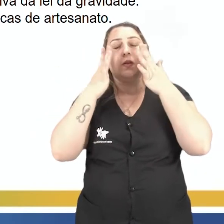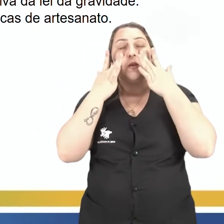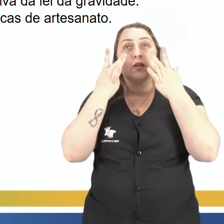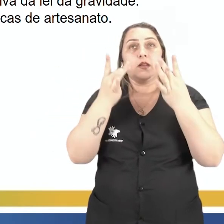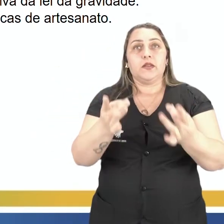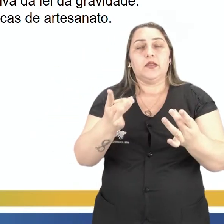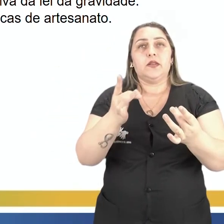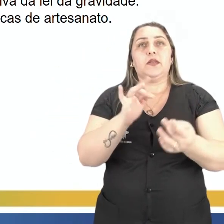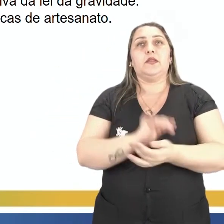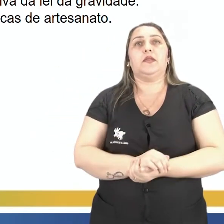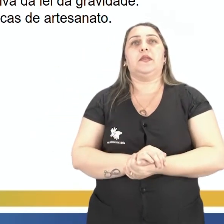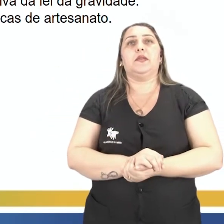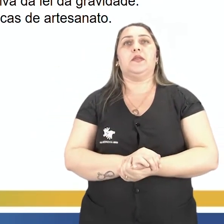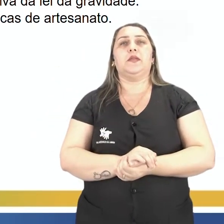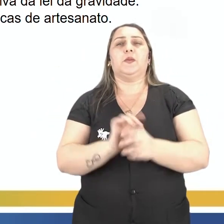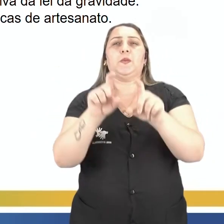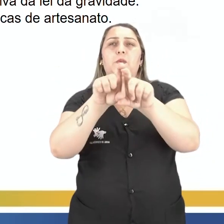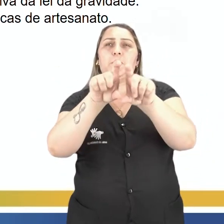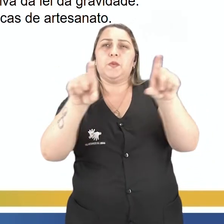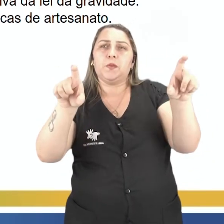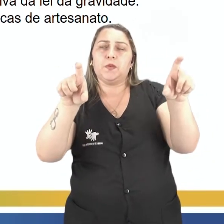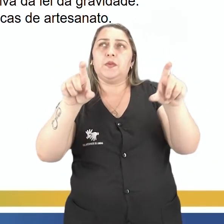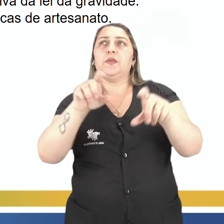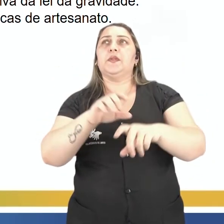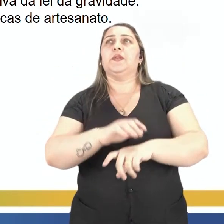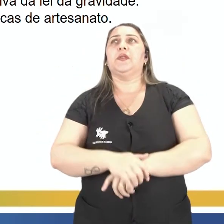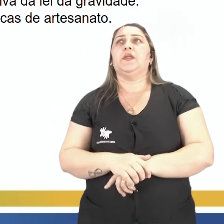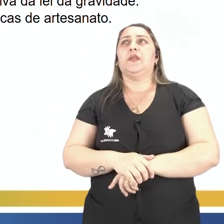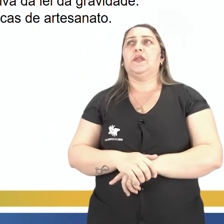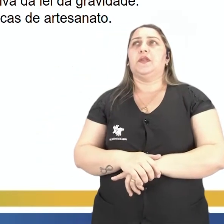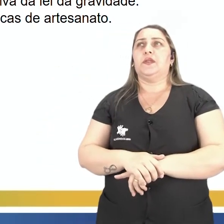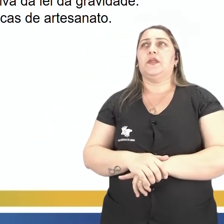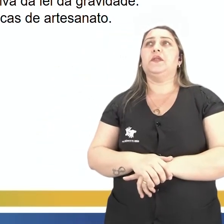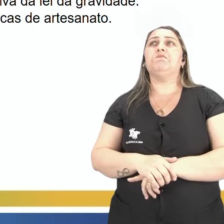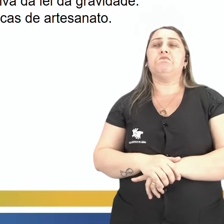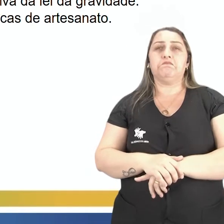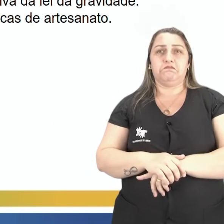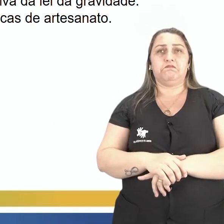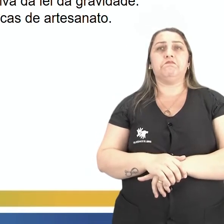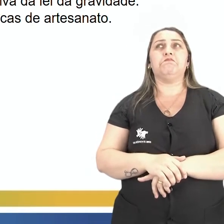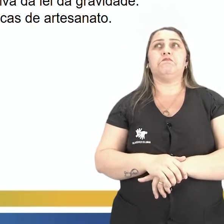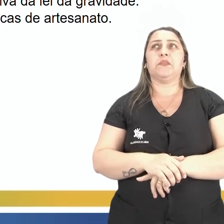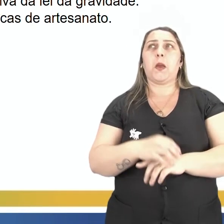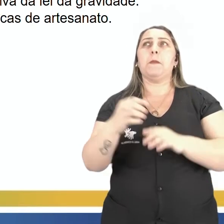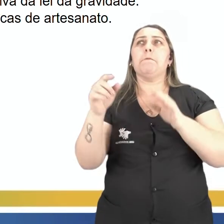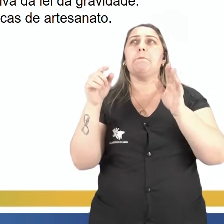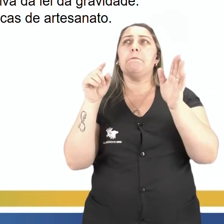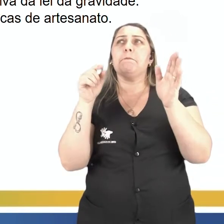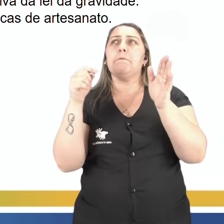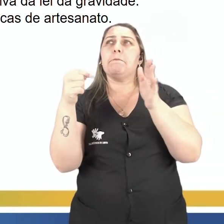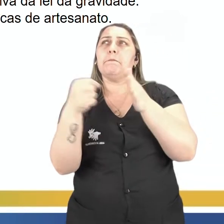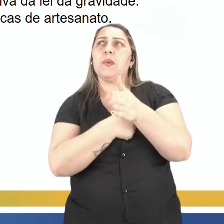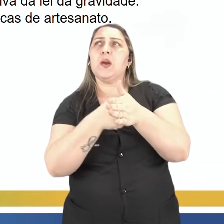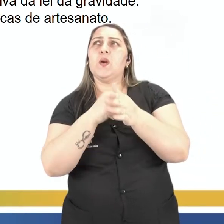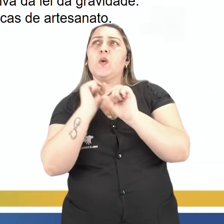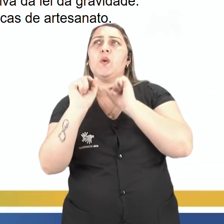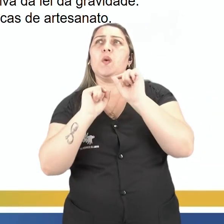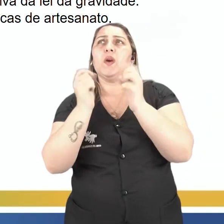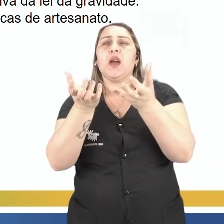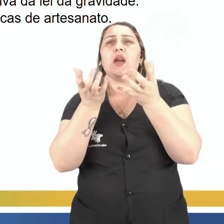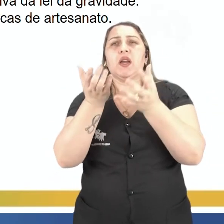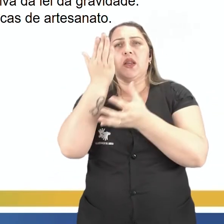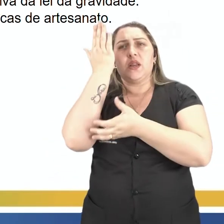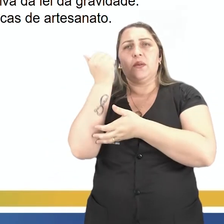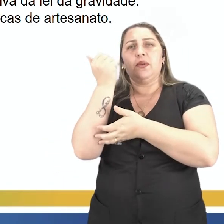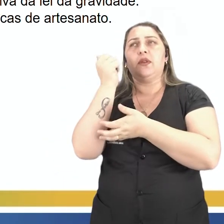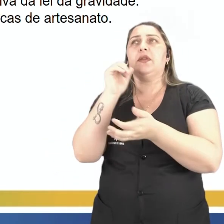atenção, pessoal, no enunciado da questão, naquilo que a questão está me perguntando o que ela quer saber de mim, afinal